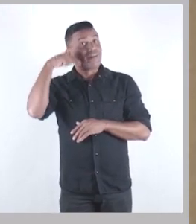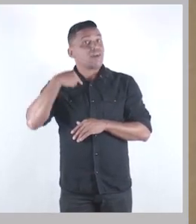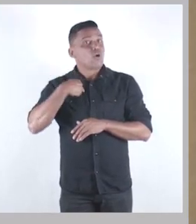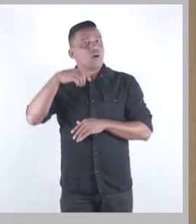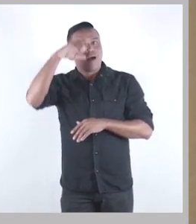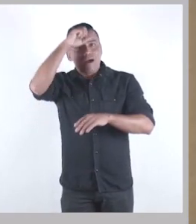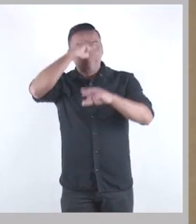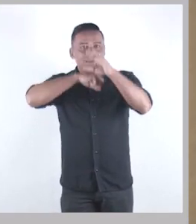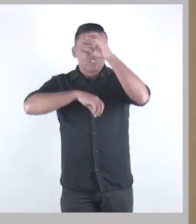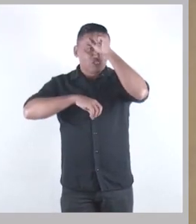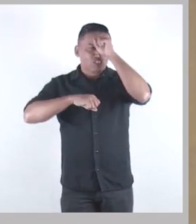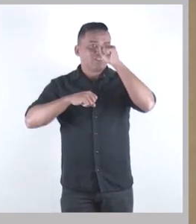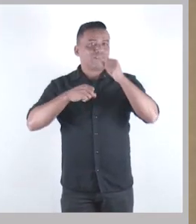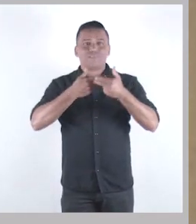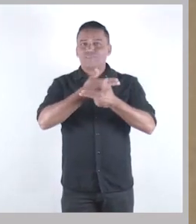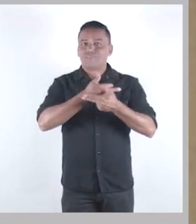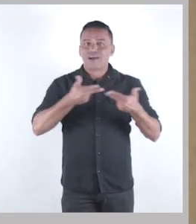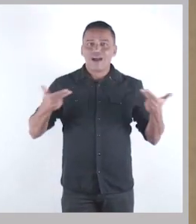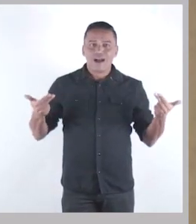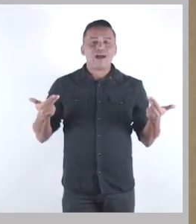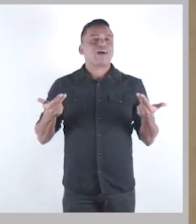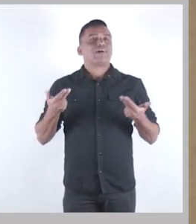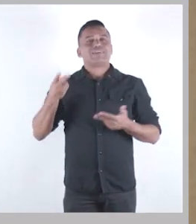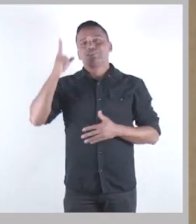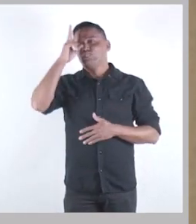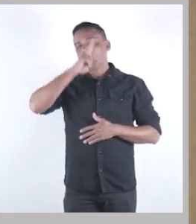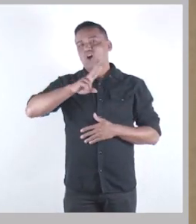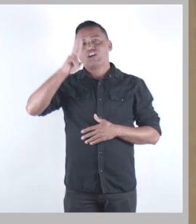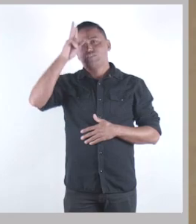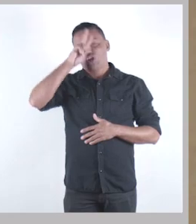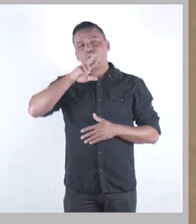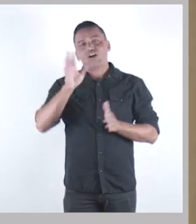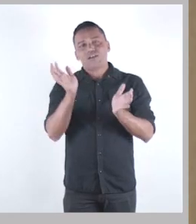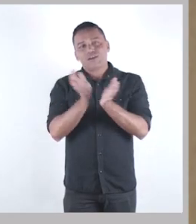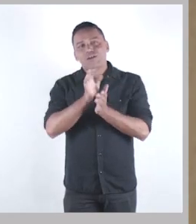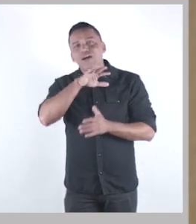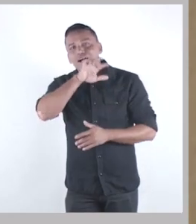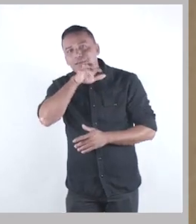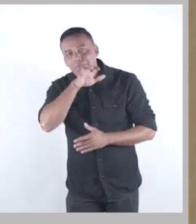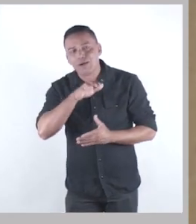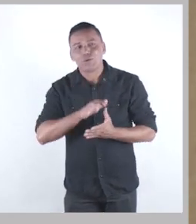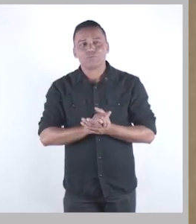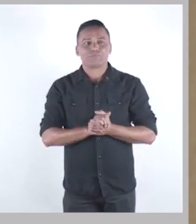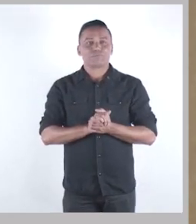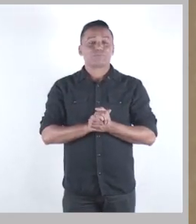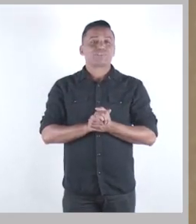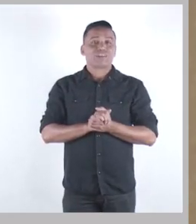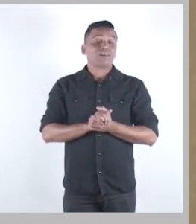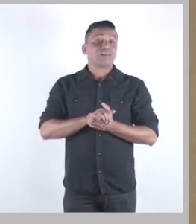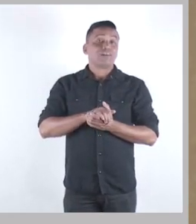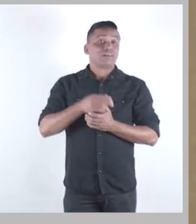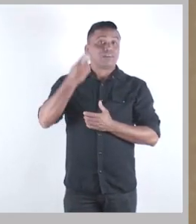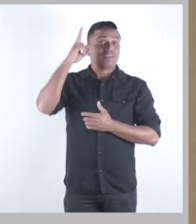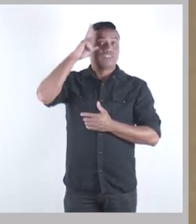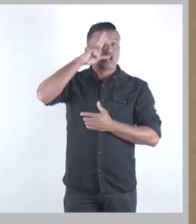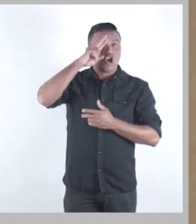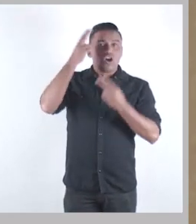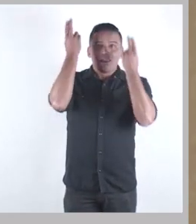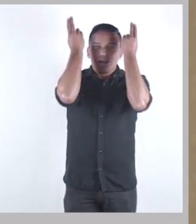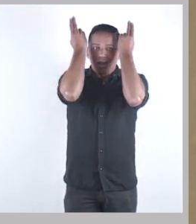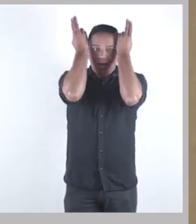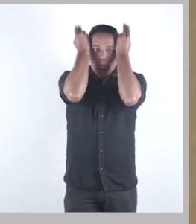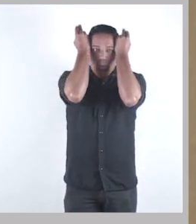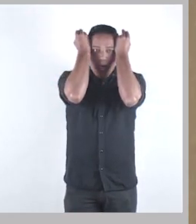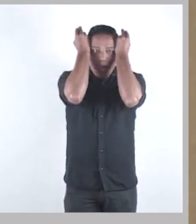grande parte das histórias dos animais, as histórias tradicionais dos animais aqui em Moçambique. que é a história do coelho, a história do coelho